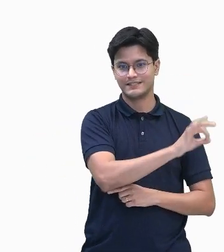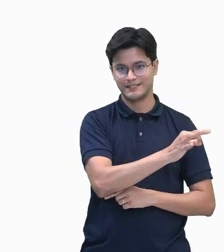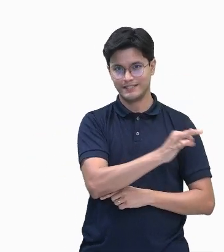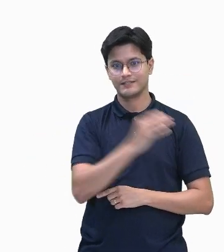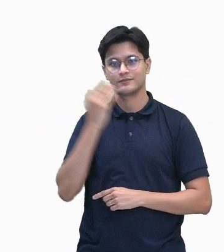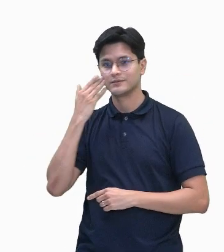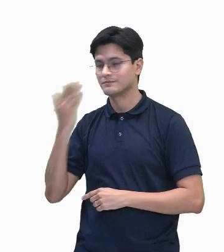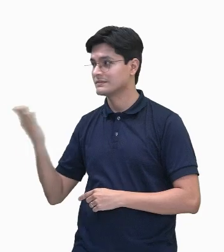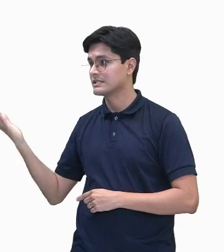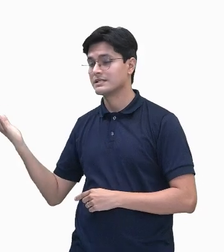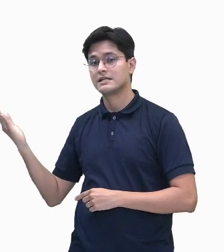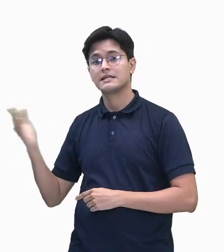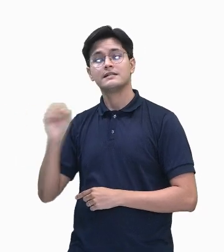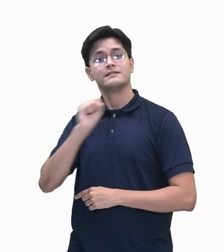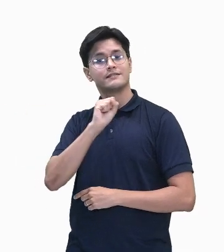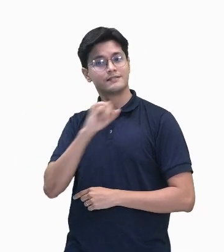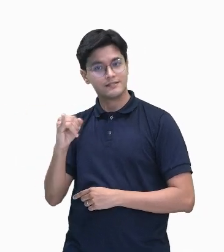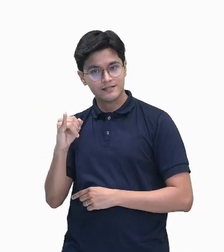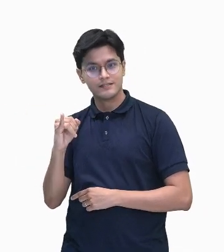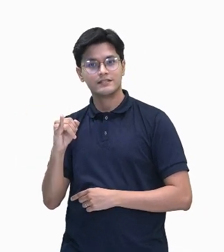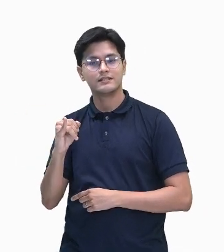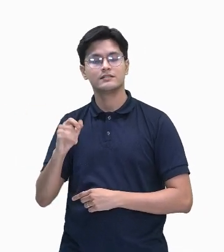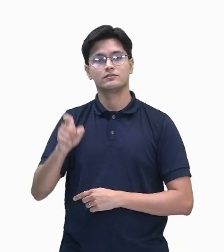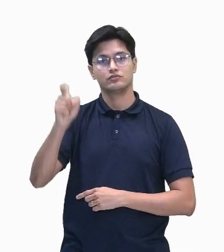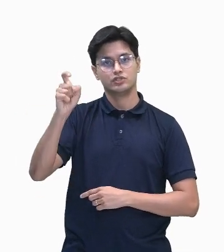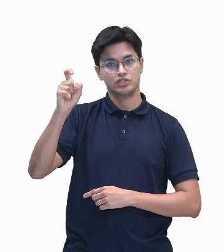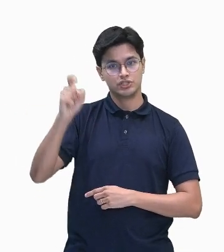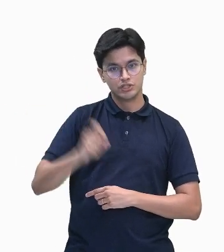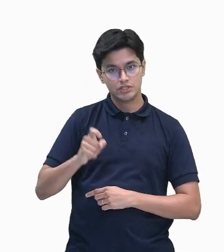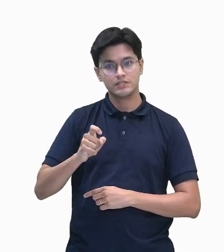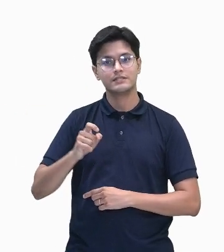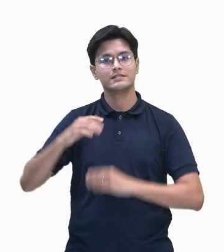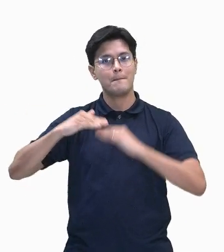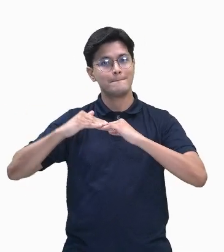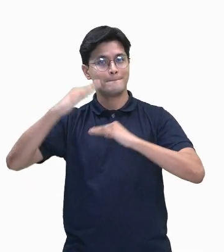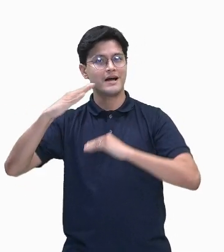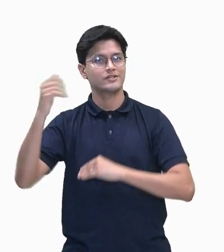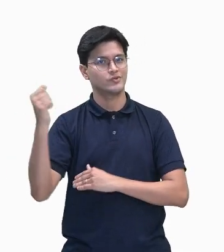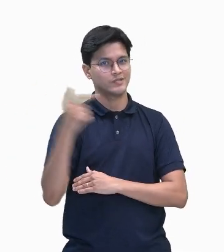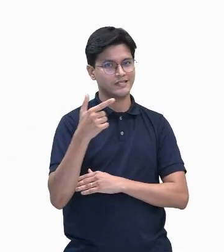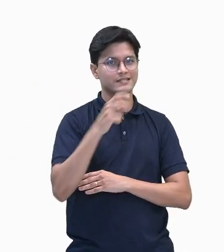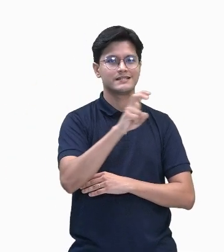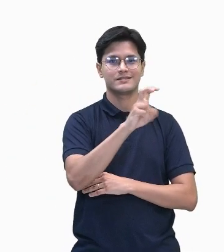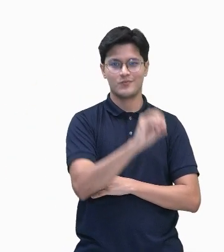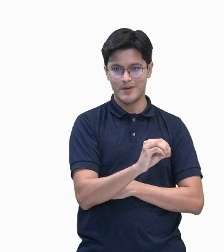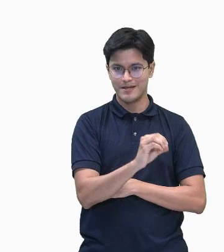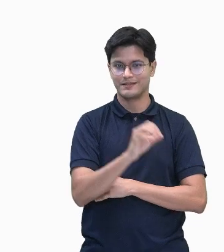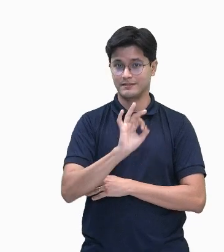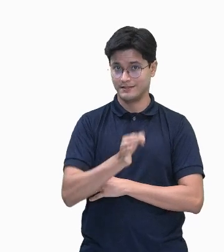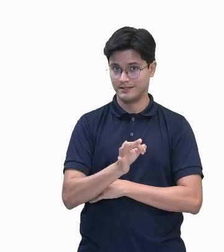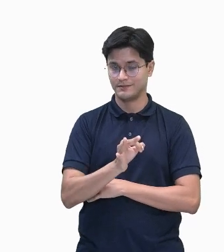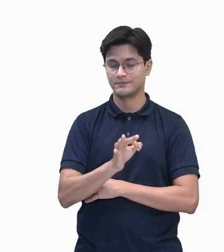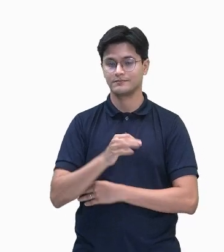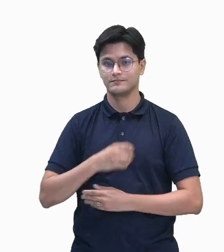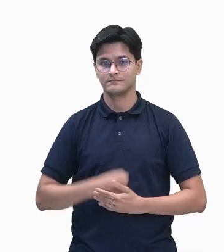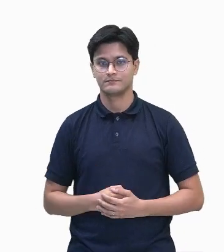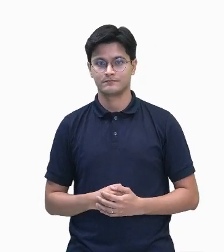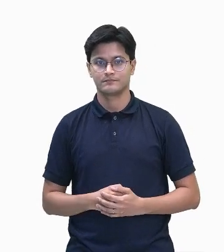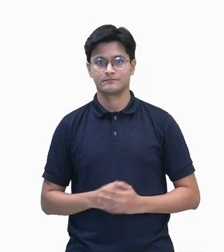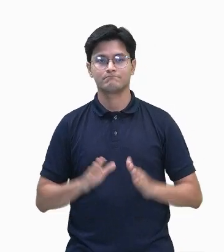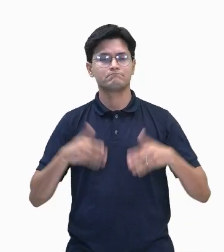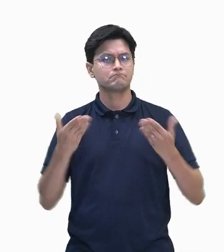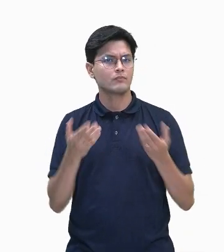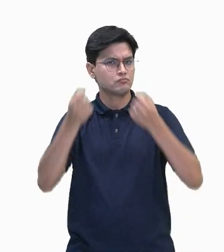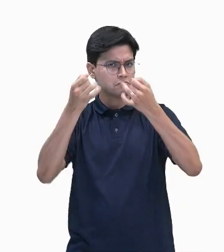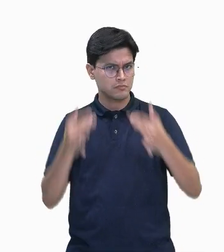vale para x maior do que 50. Tem que ficar bem claro para você, tá bom? Bom, dito isto,